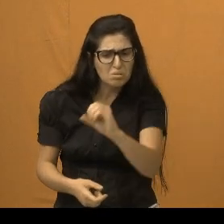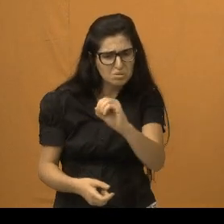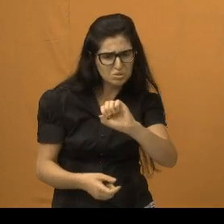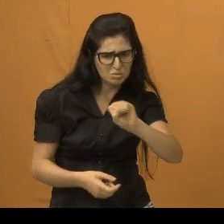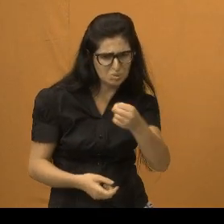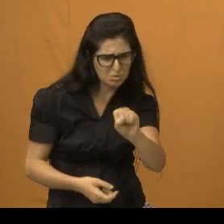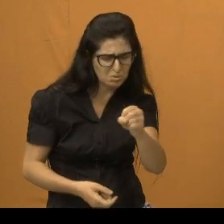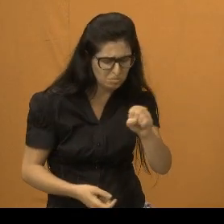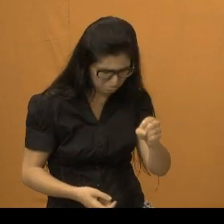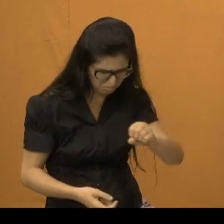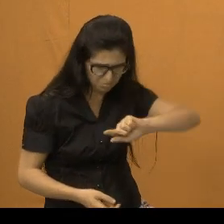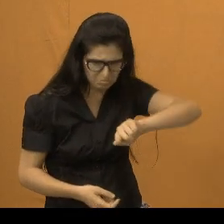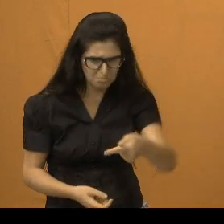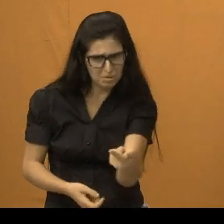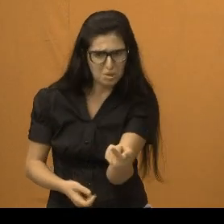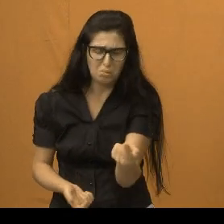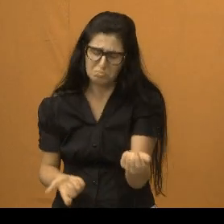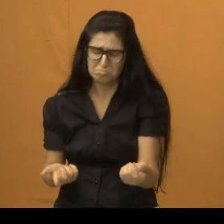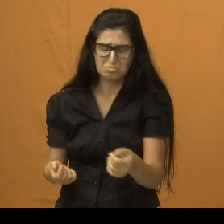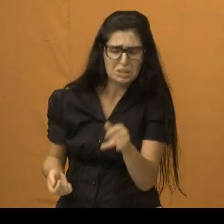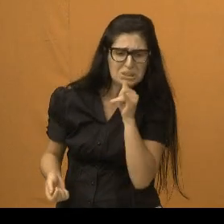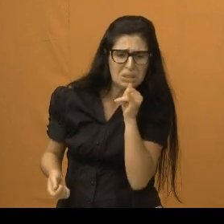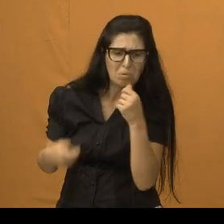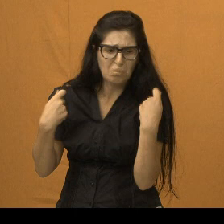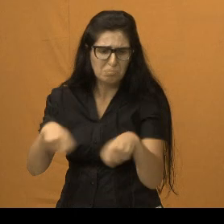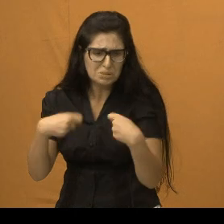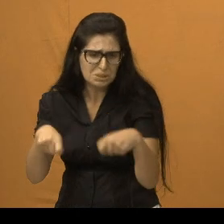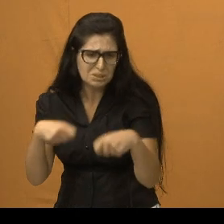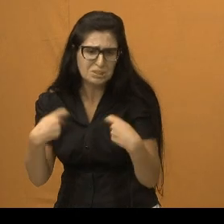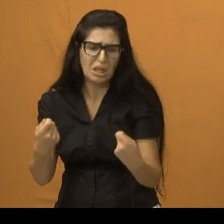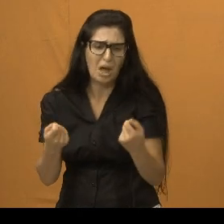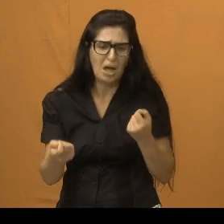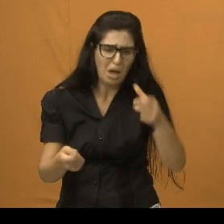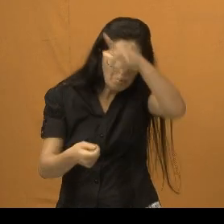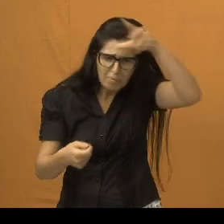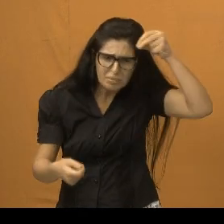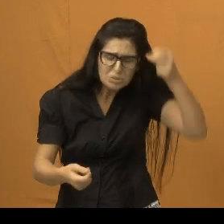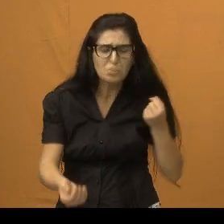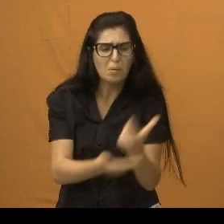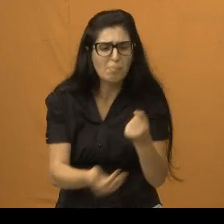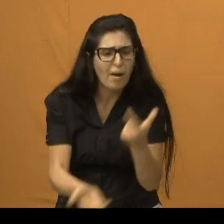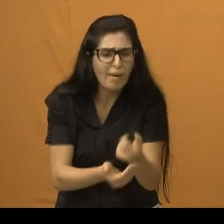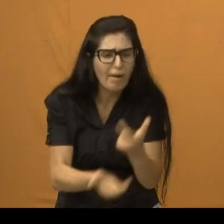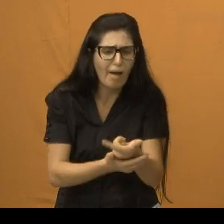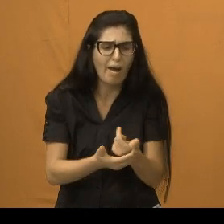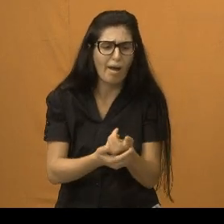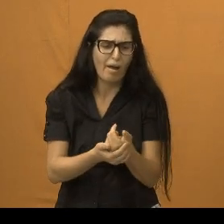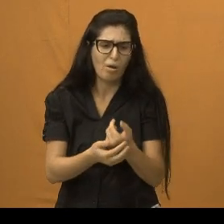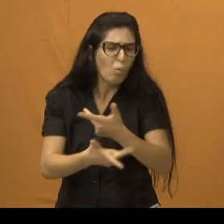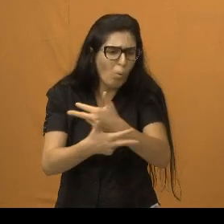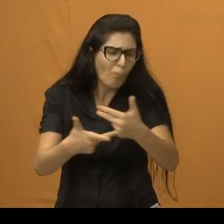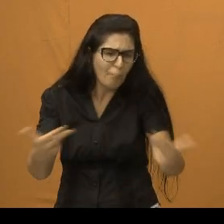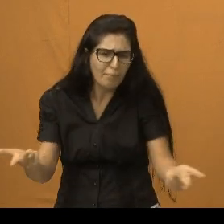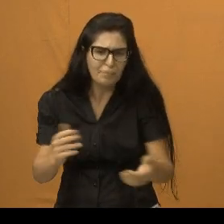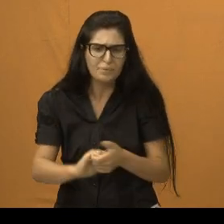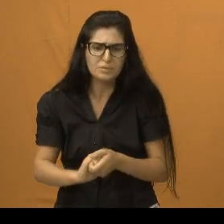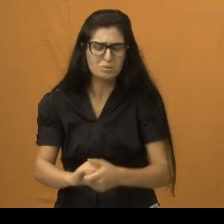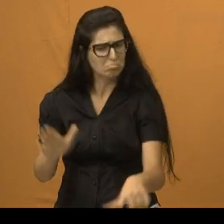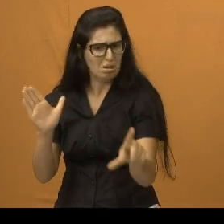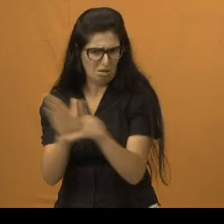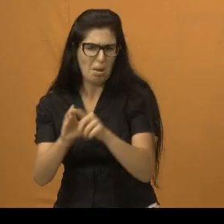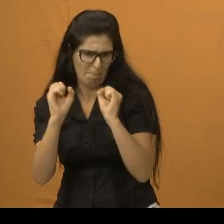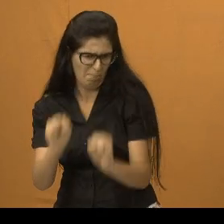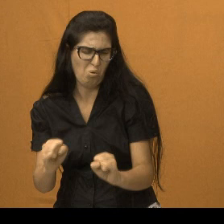391.088.000, caso fosse necessário para a prestação de serviços para a municipalidade. E o limite legal, poderíamos